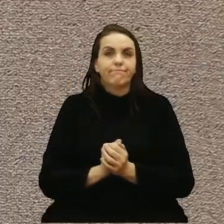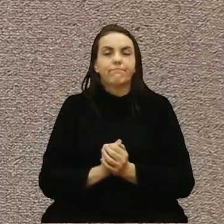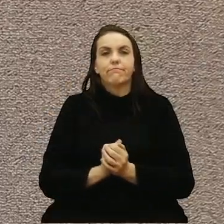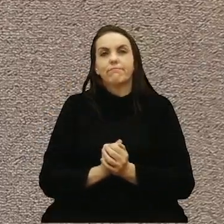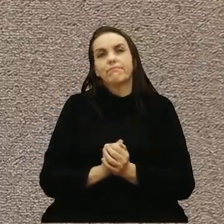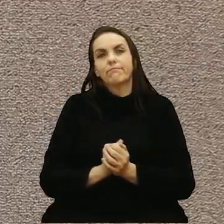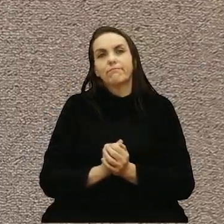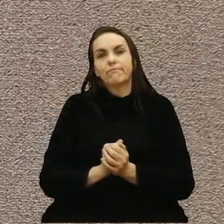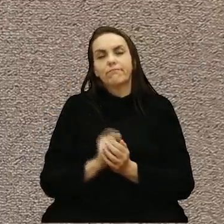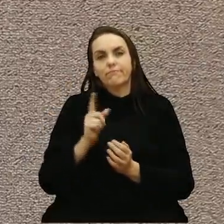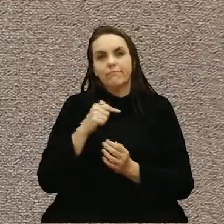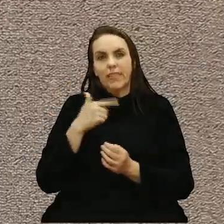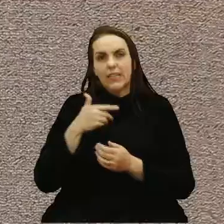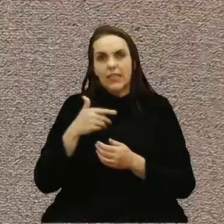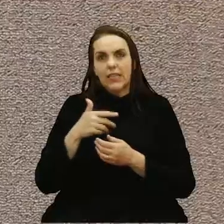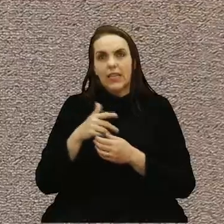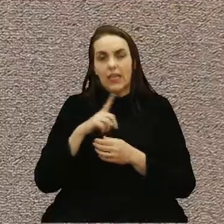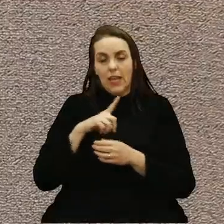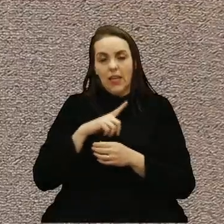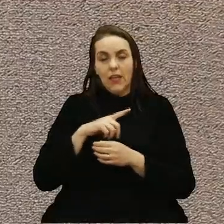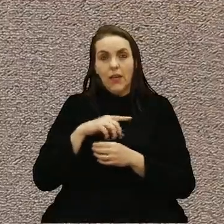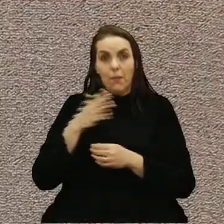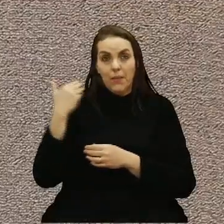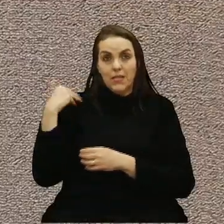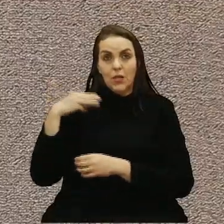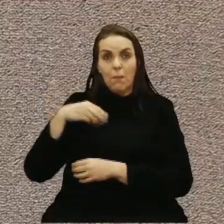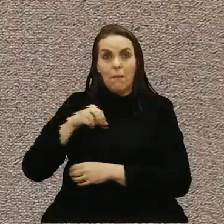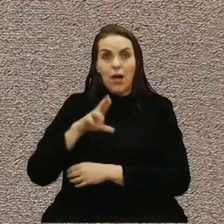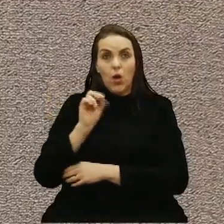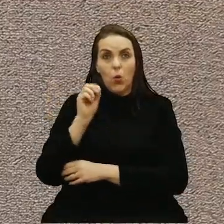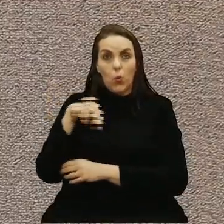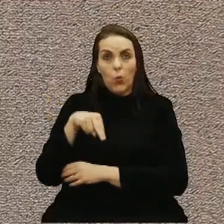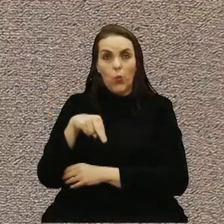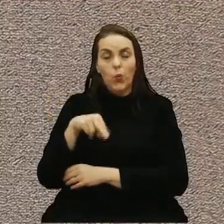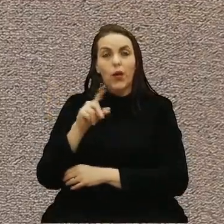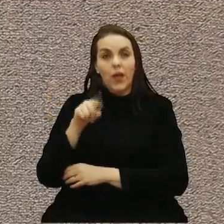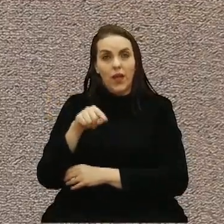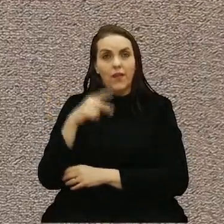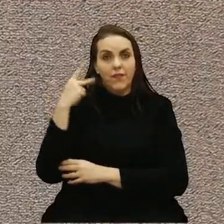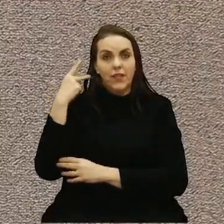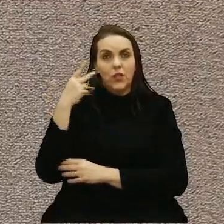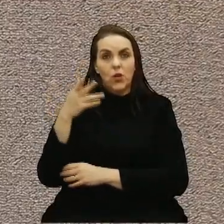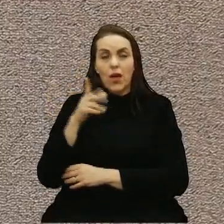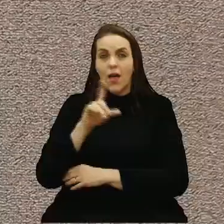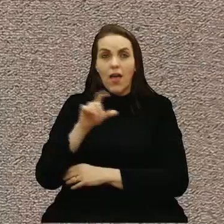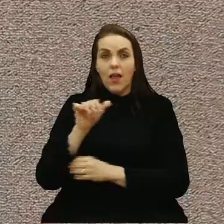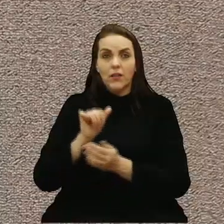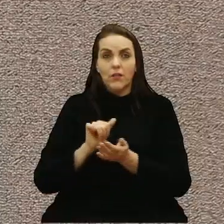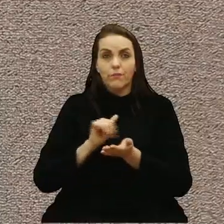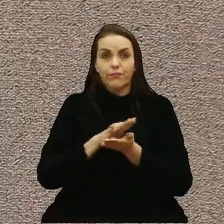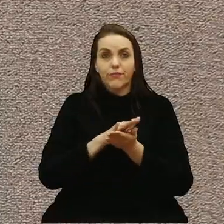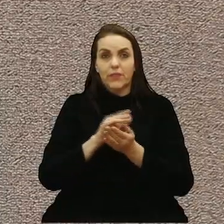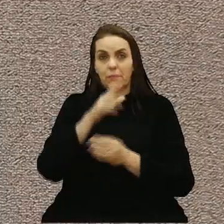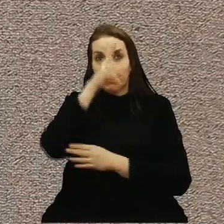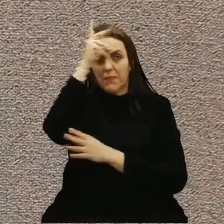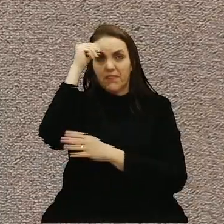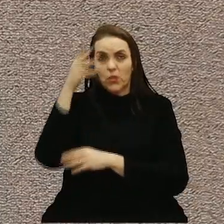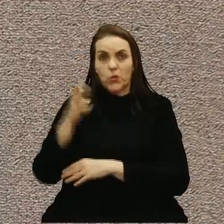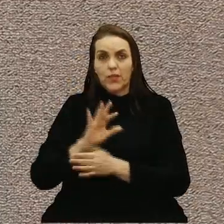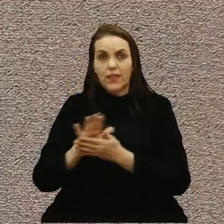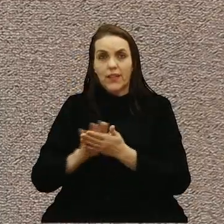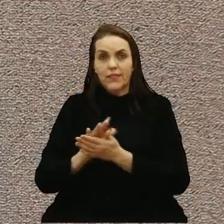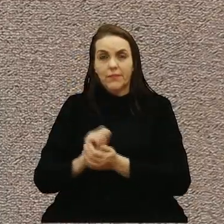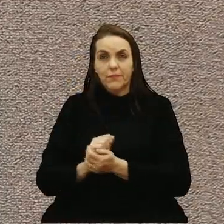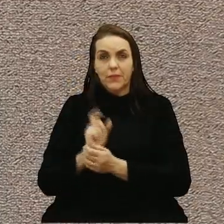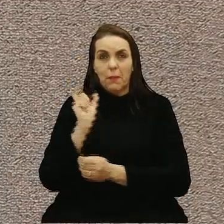que pegou à frente foi o vereador Marcon na época, né? Ela não teria nem sido exonerada pela prefeitura, com todas